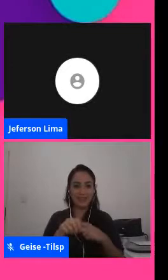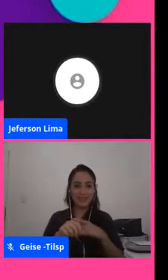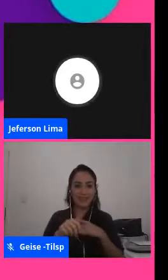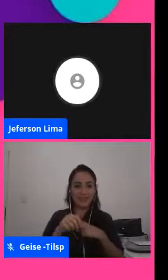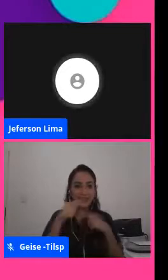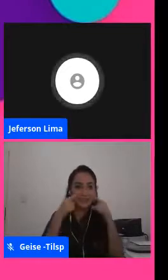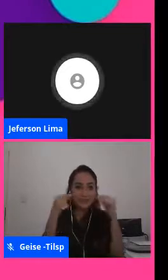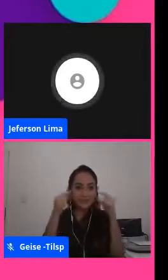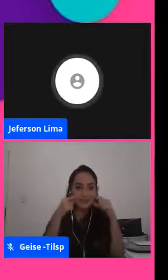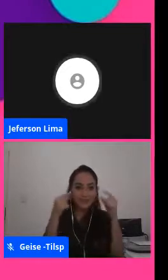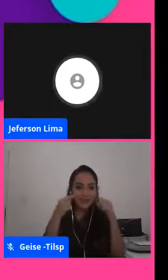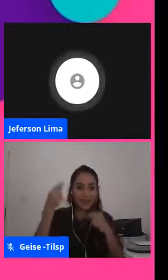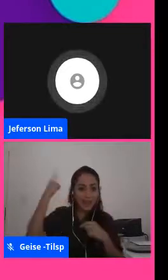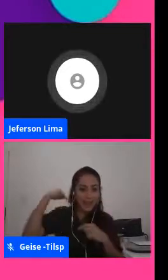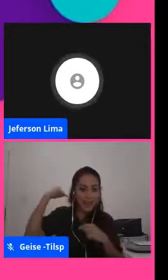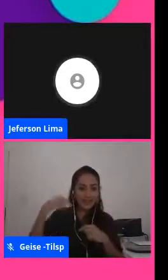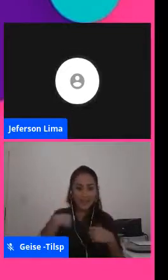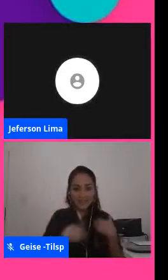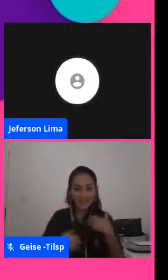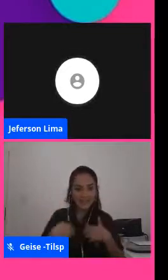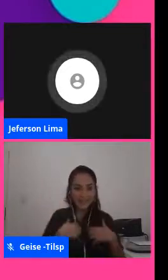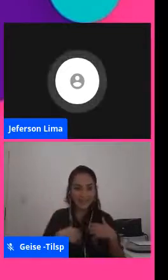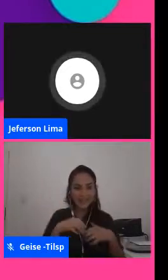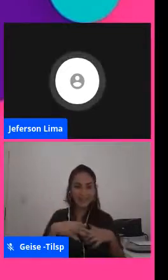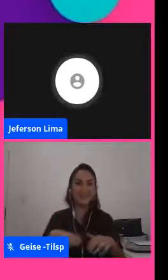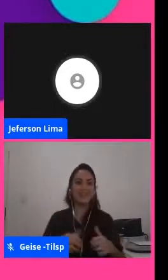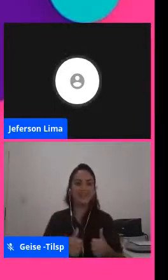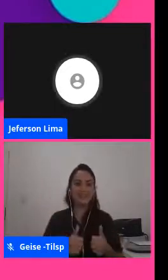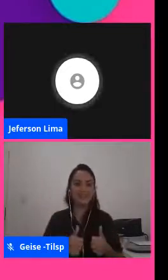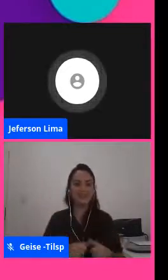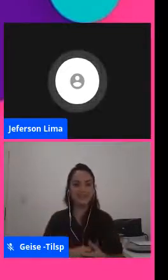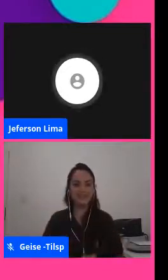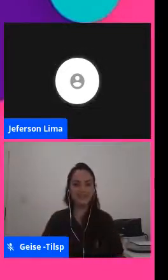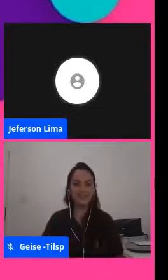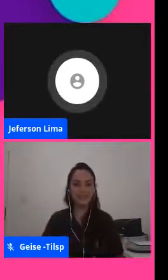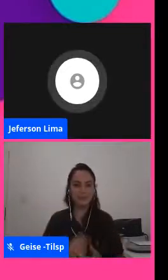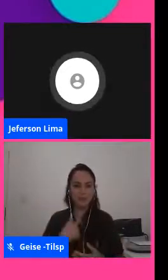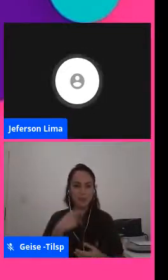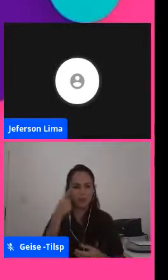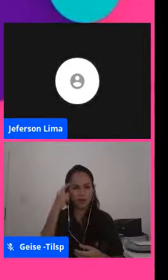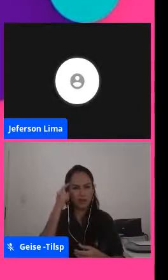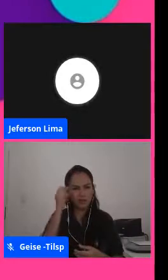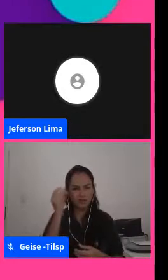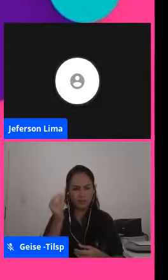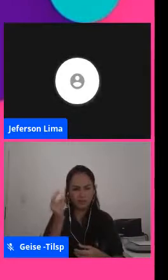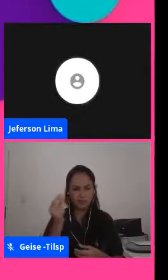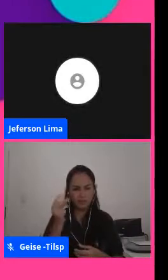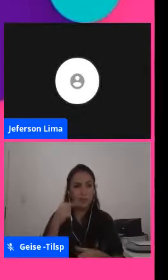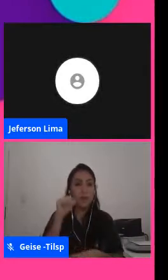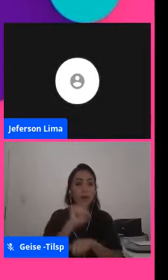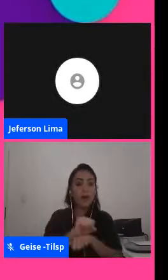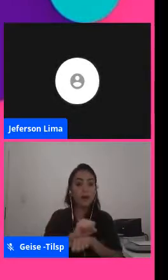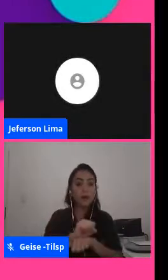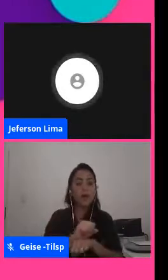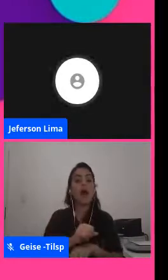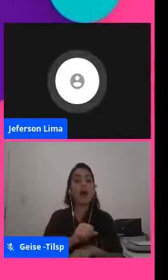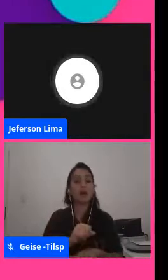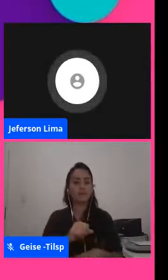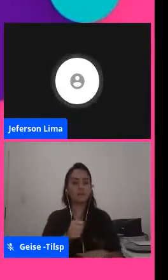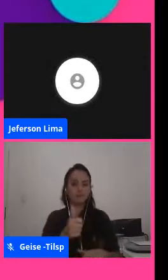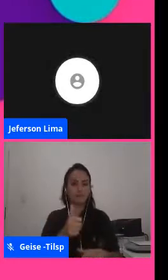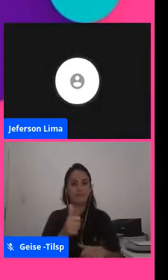incômodo. Arroz doce, mas vamos lá. Onde foi que eu tinha parado? Tinha parado naquele ponto lá. Ponto